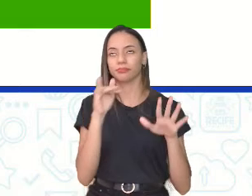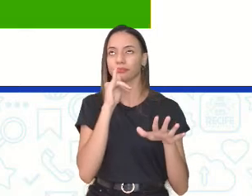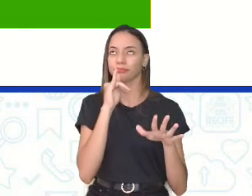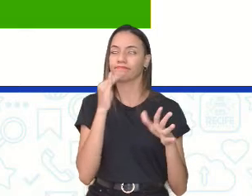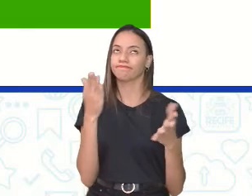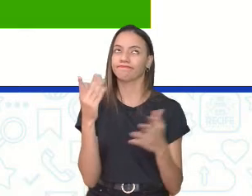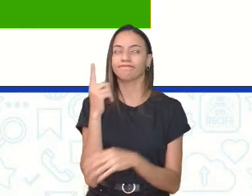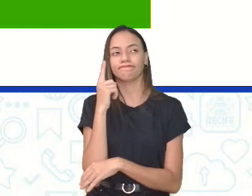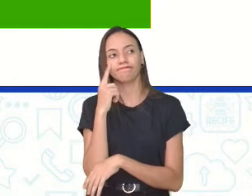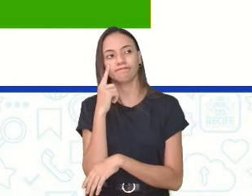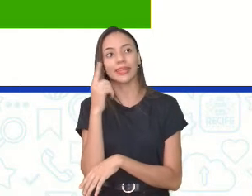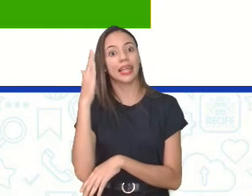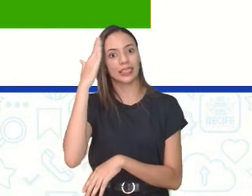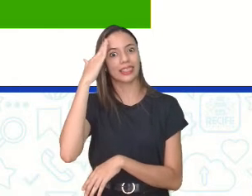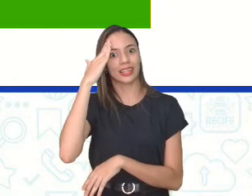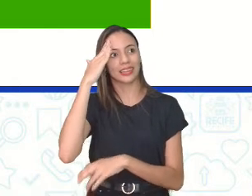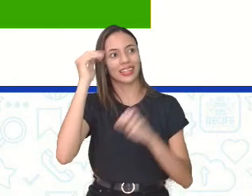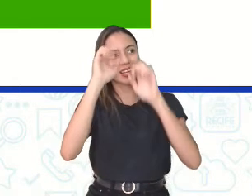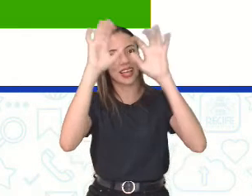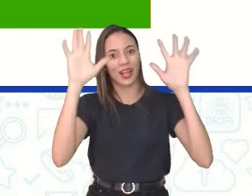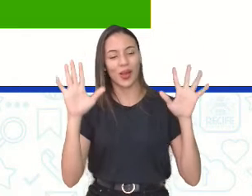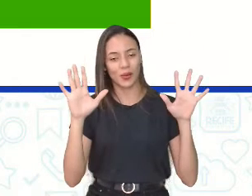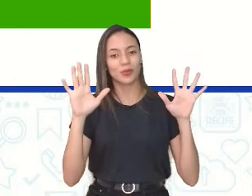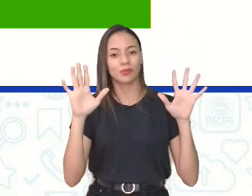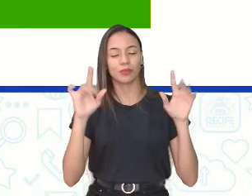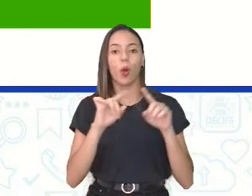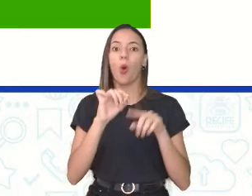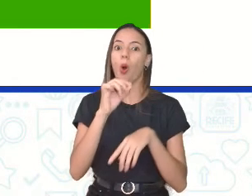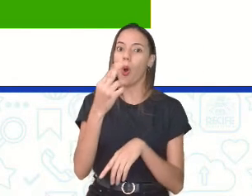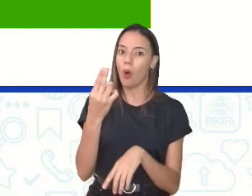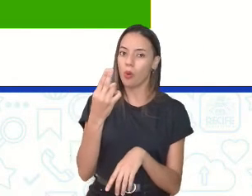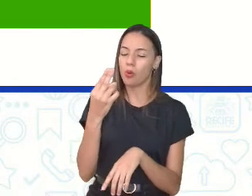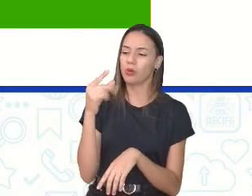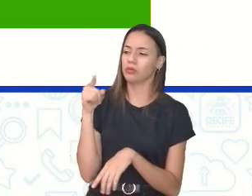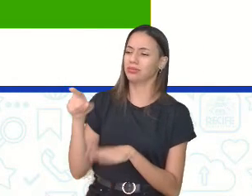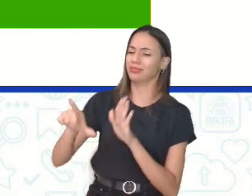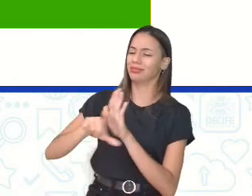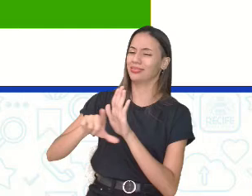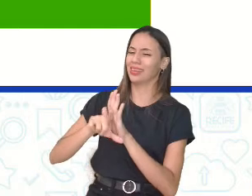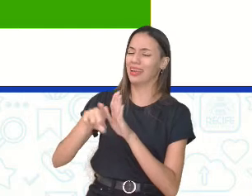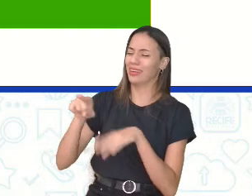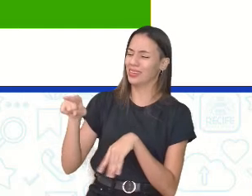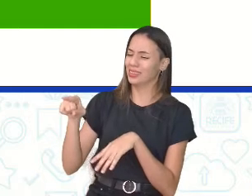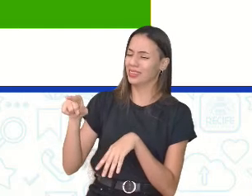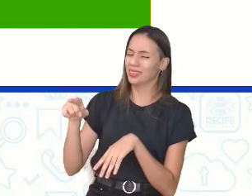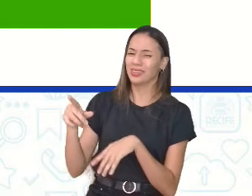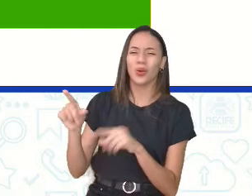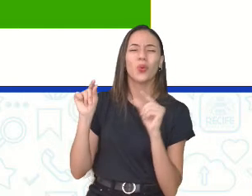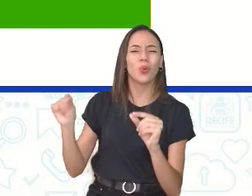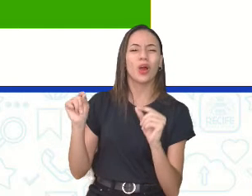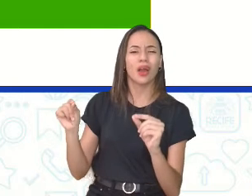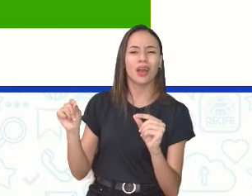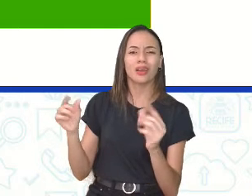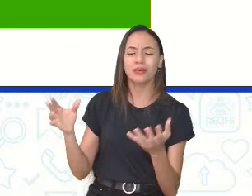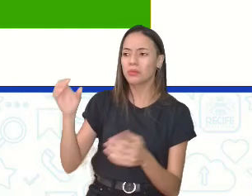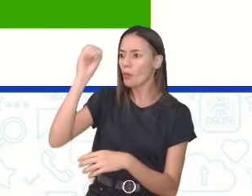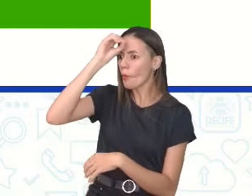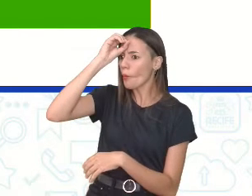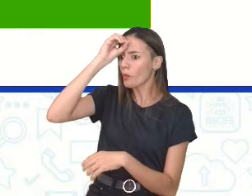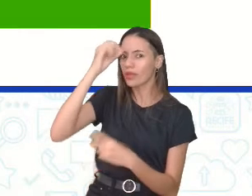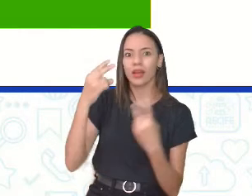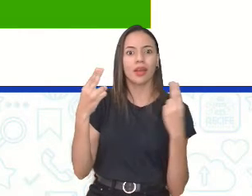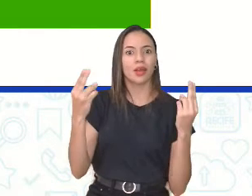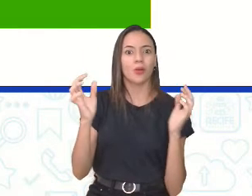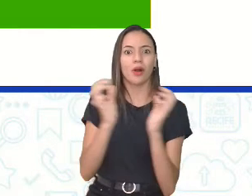assim, entendi. Entendi. Ou a gente vai pensar... É o quê, homem? O quê? Né? Igual os